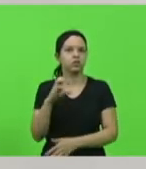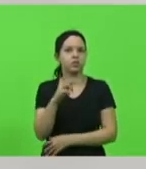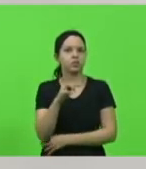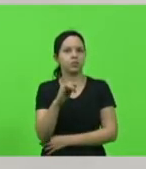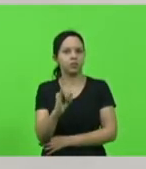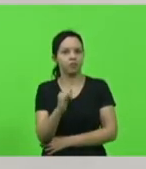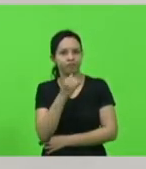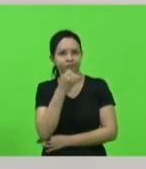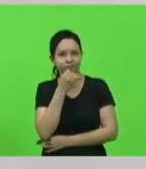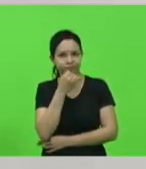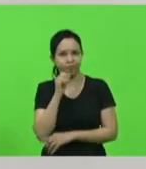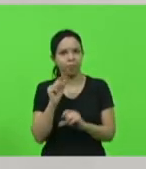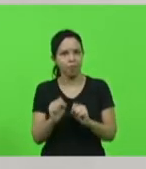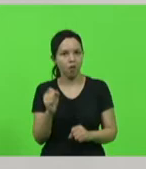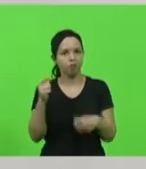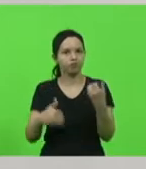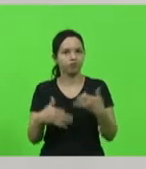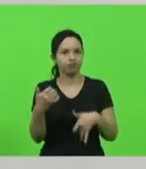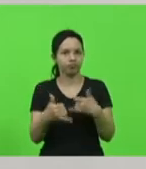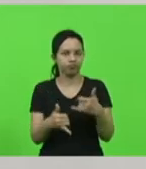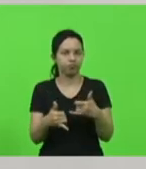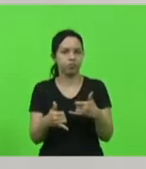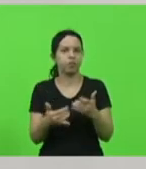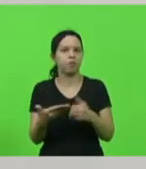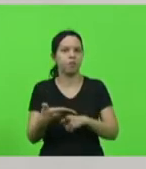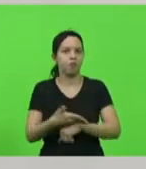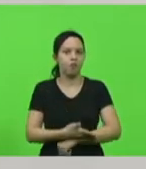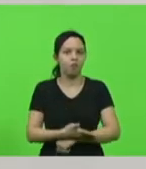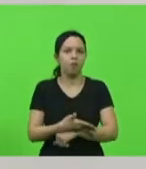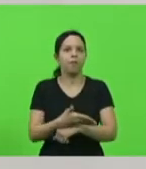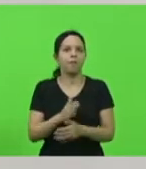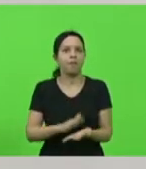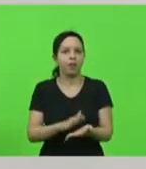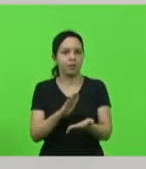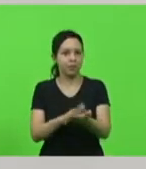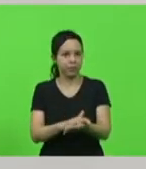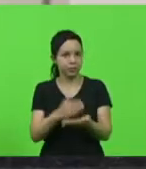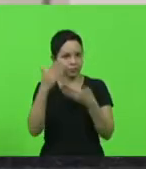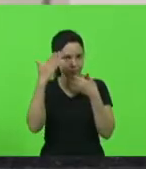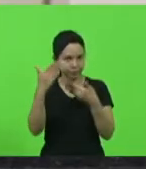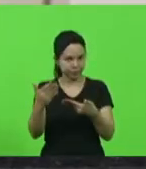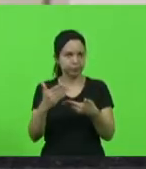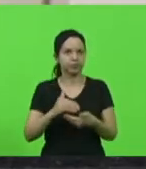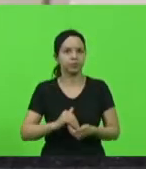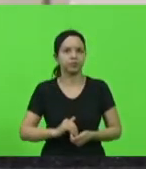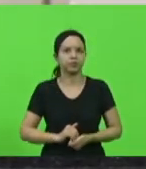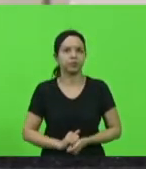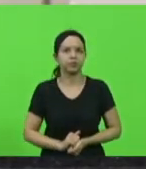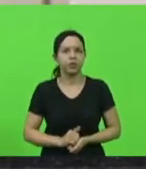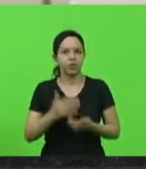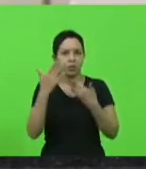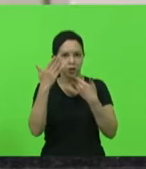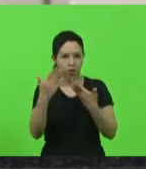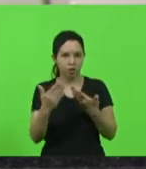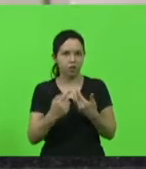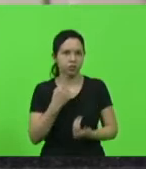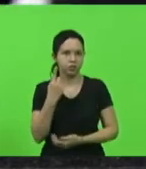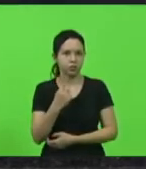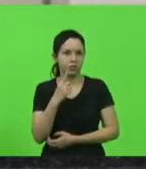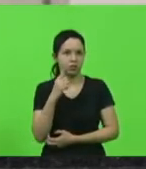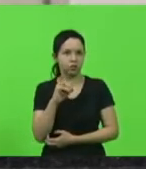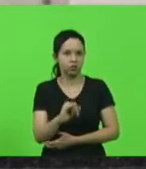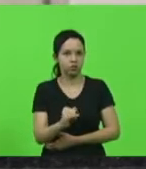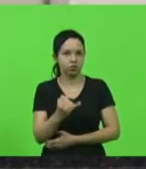dessa irregularidade no Porto de São Francisco. Parabéns a Vossa Excelência também. Obrigado. Obrigado, deputado Jessé Lopes.